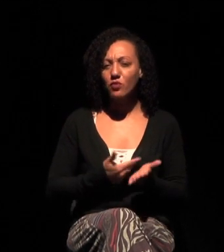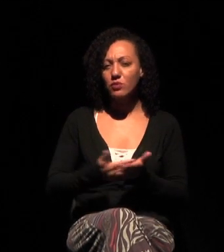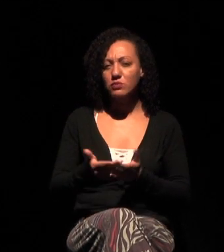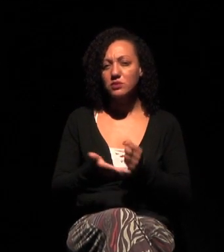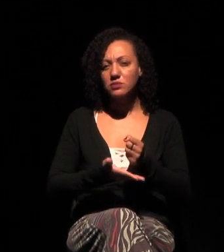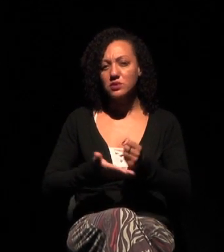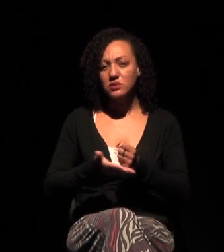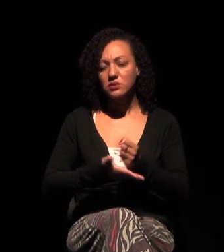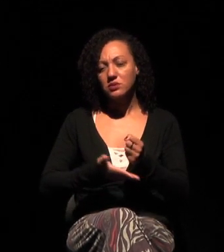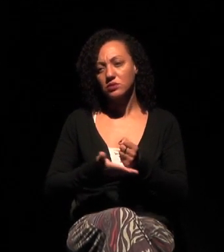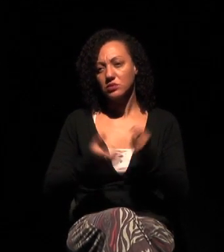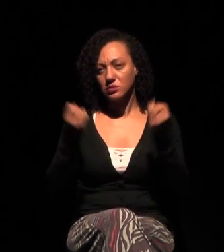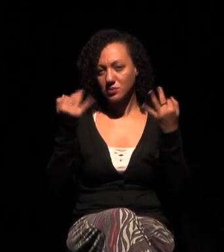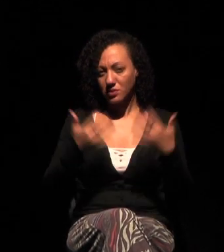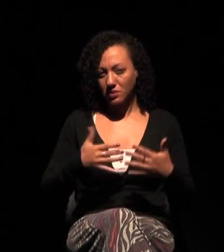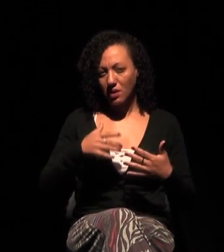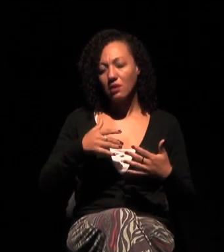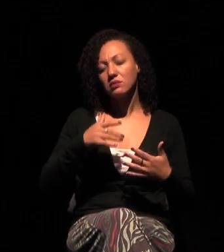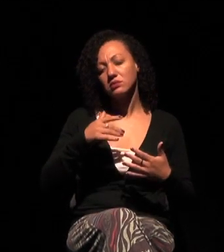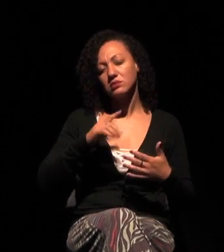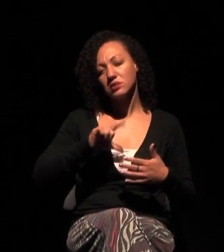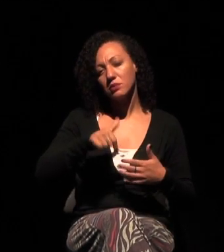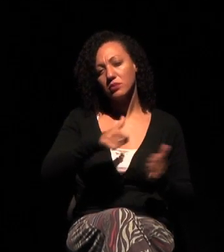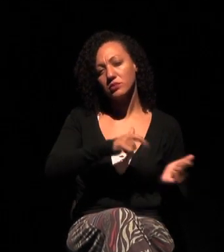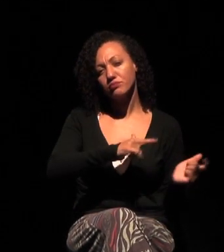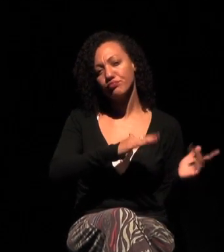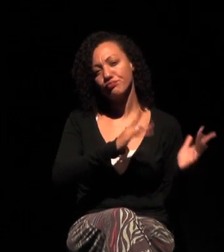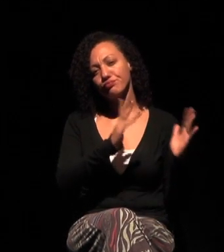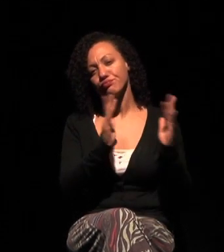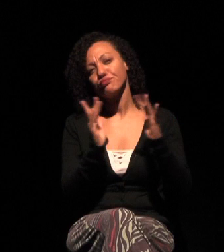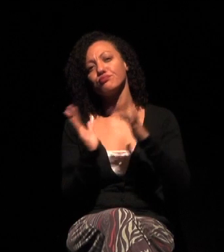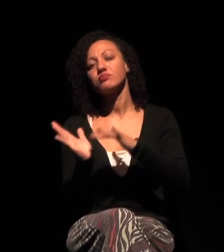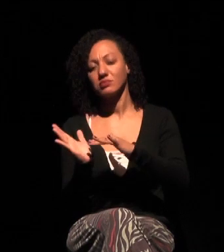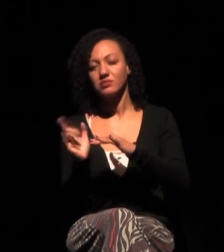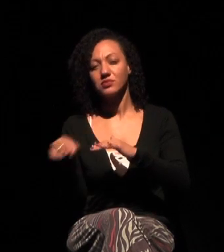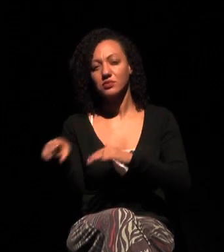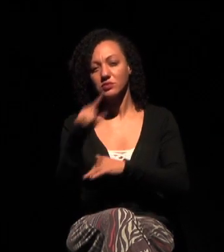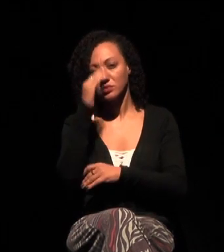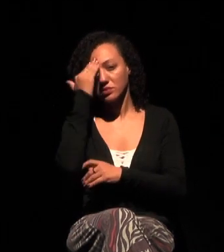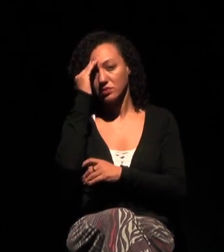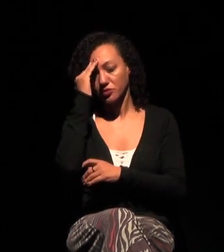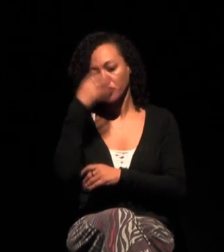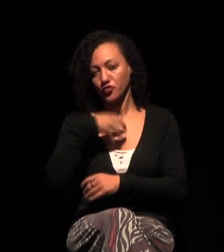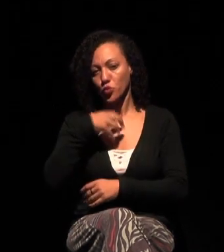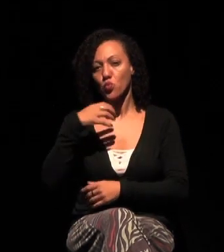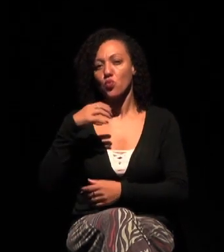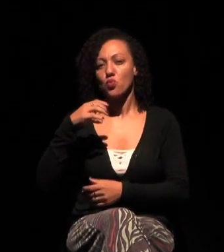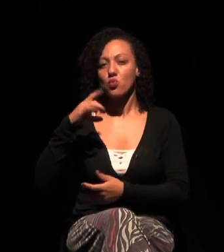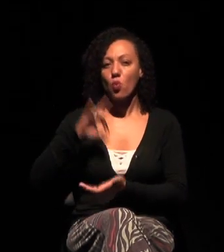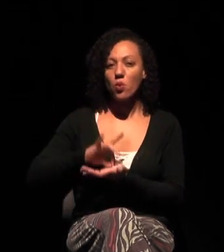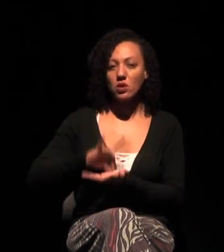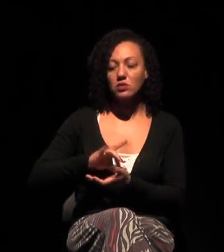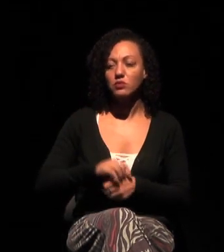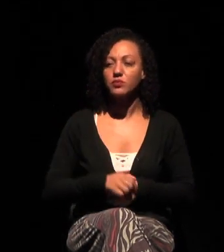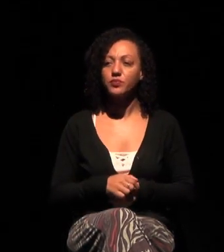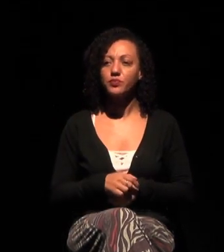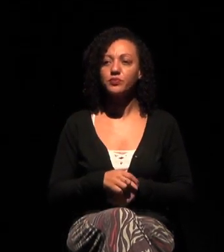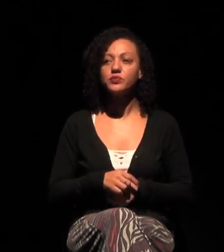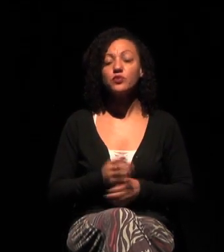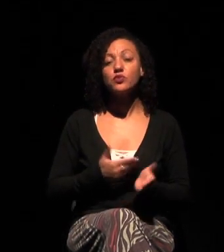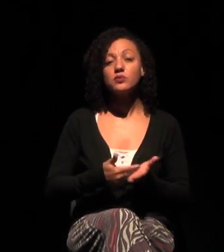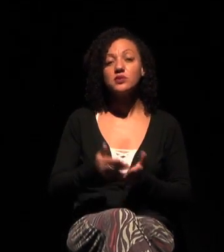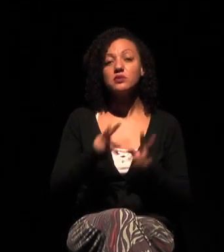dodô eu vou chegar numa coisa mais concreta mas eu queria começar é dessa questão do possível né